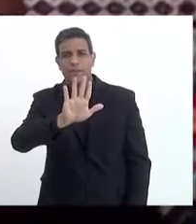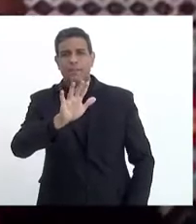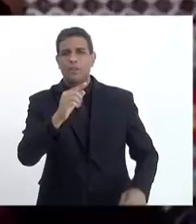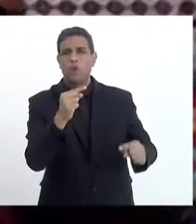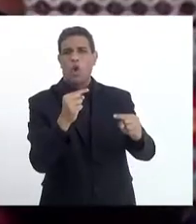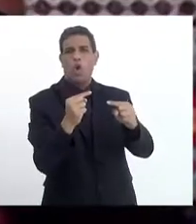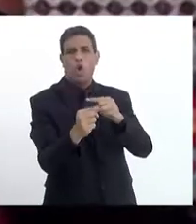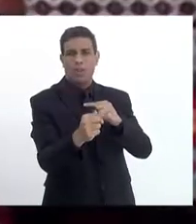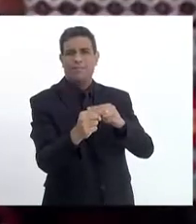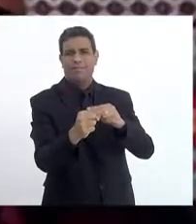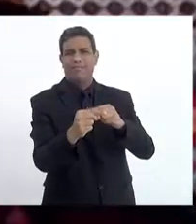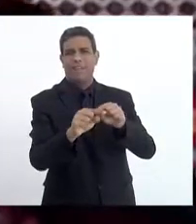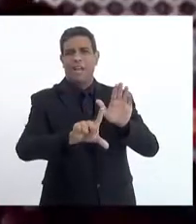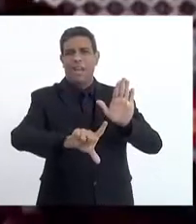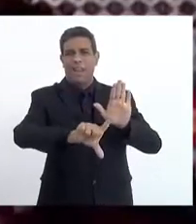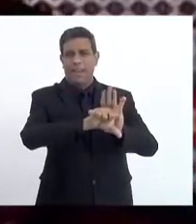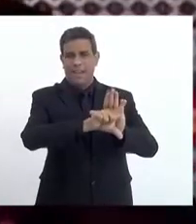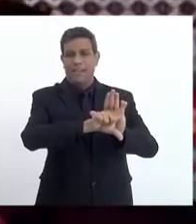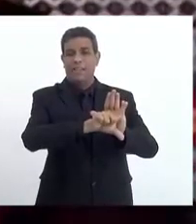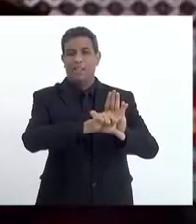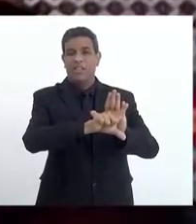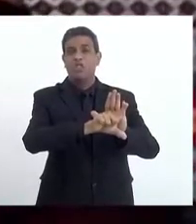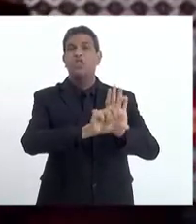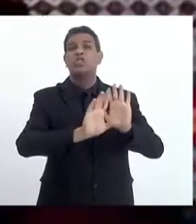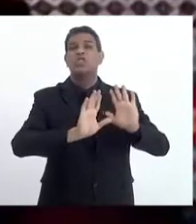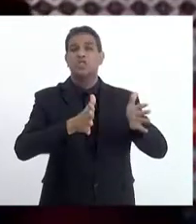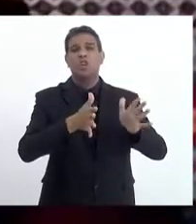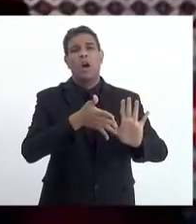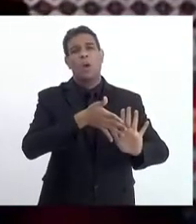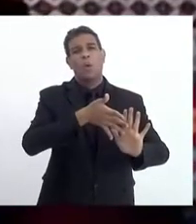nesse sentido, porque já tem um projeto,